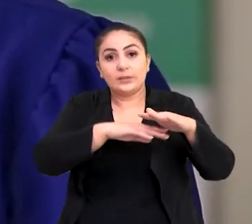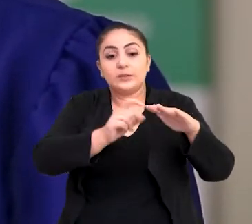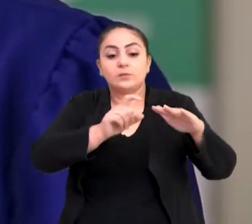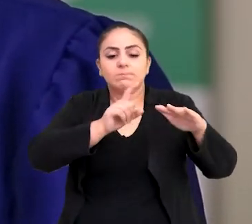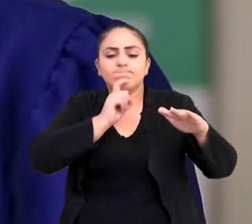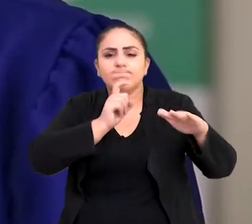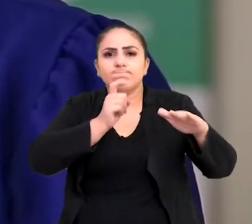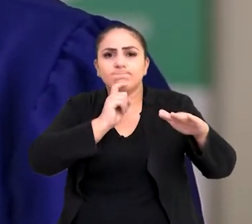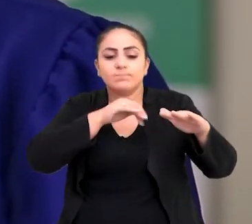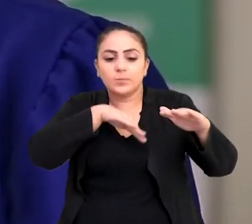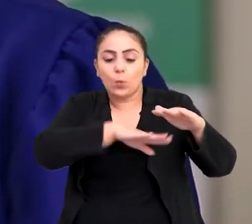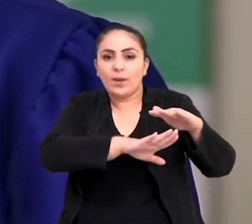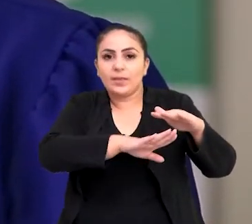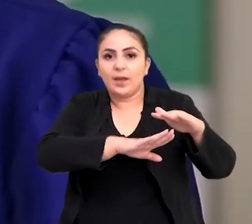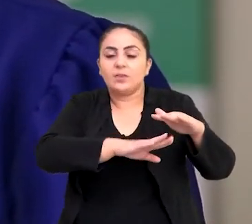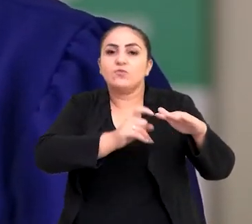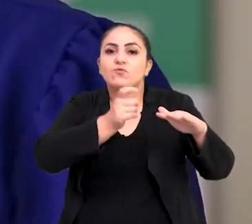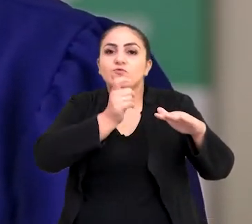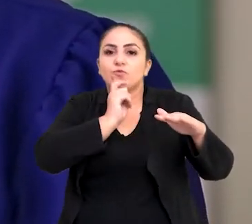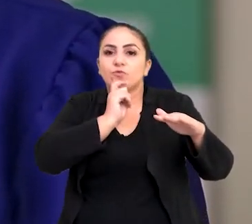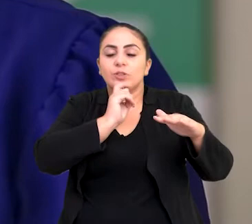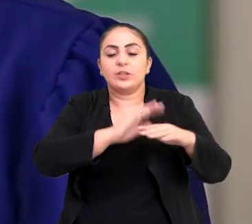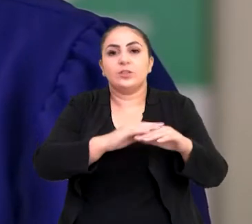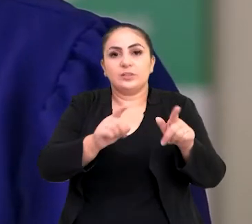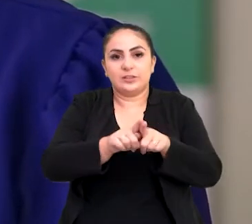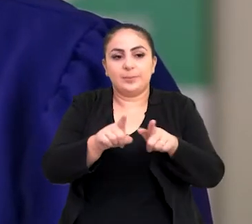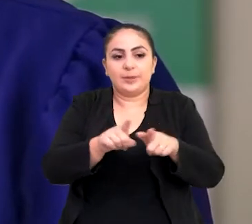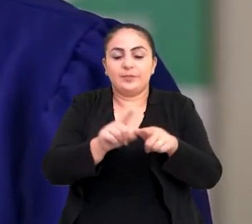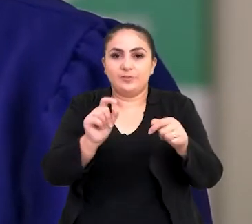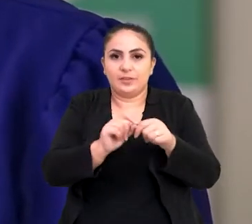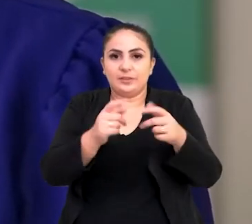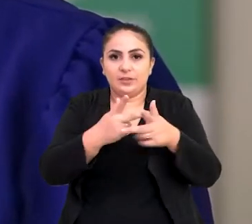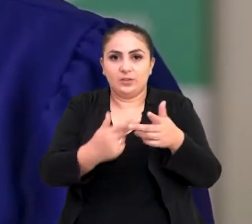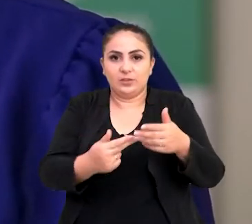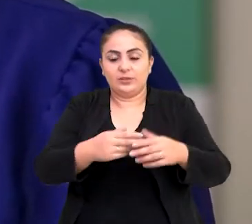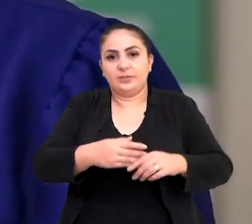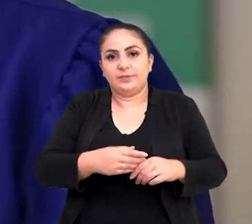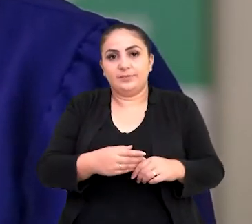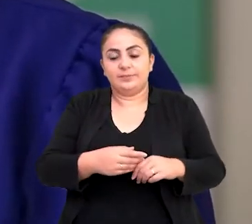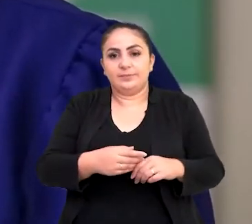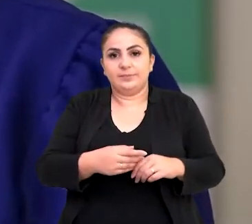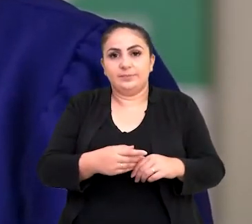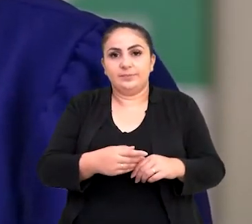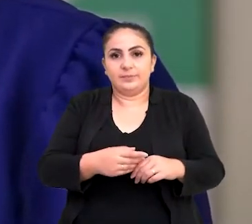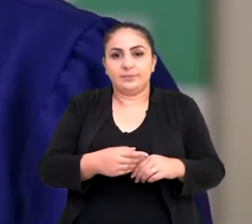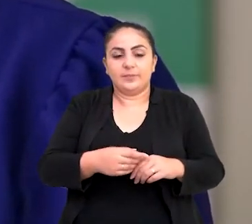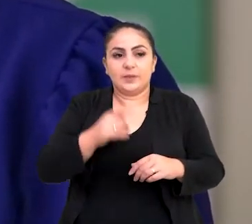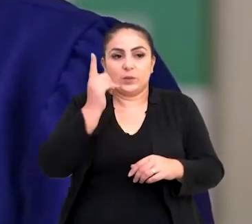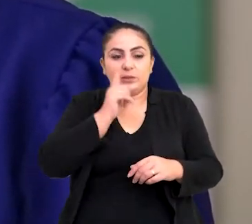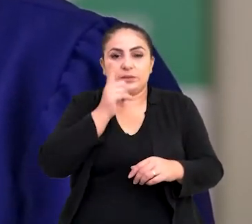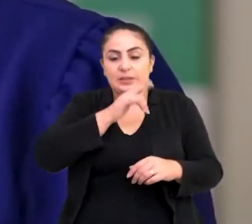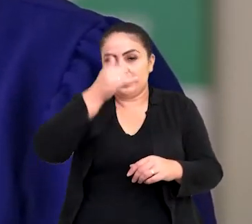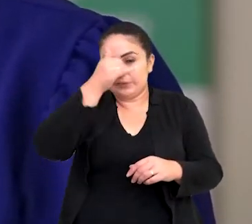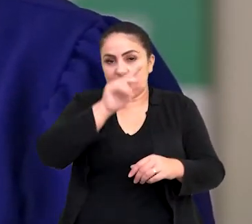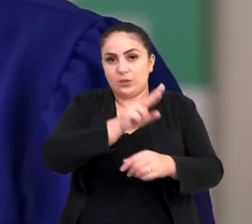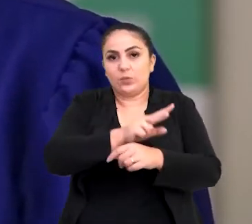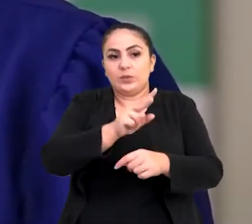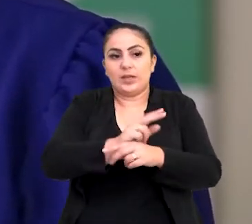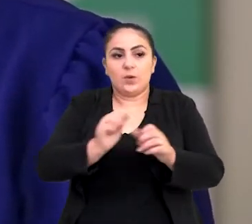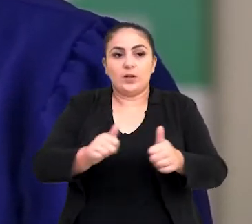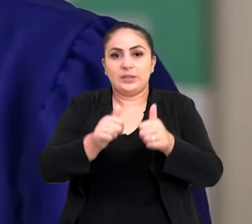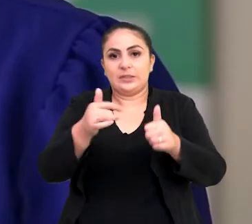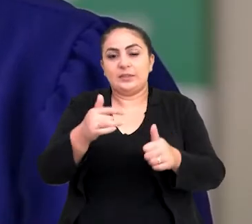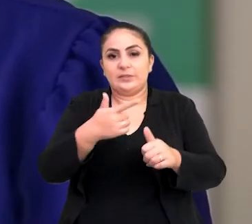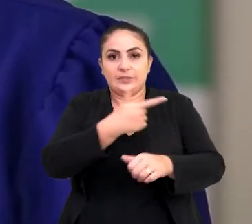ultras, freezers, para também poder fazer o devido acondicionamento para preservar